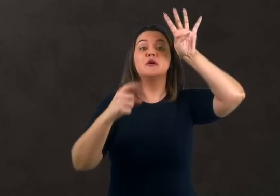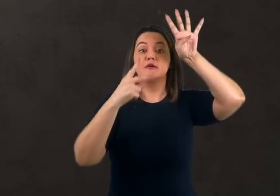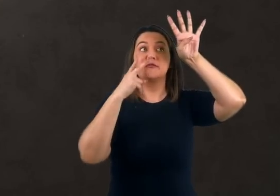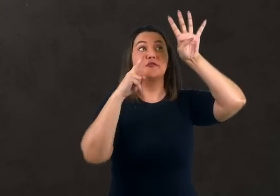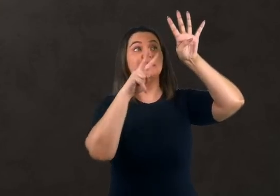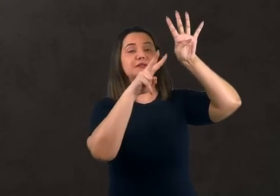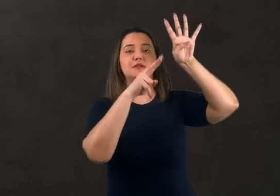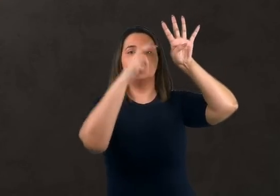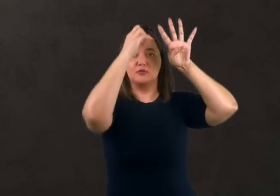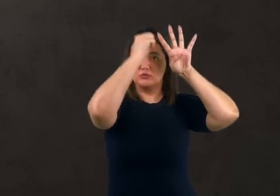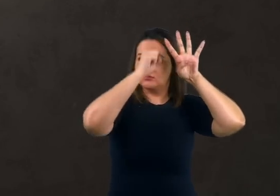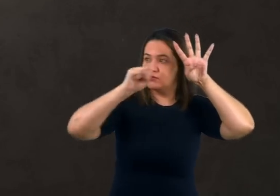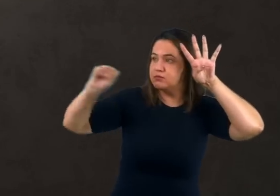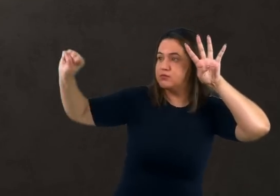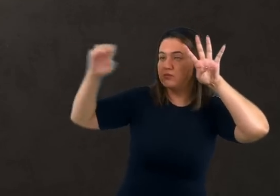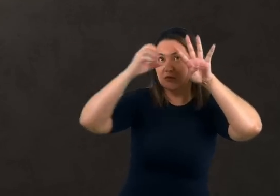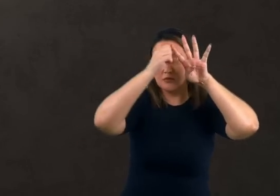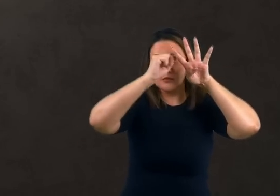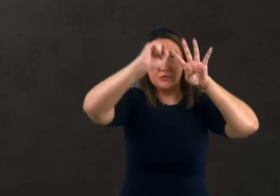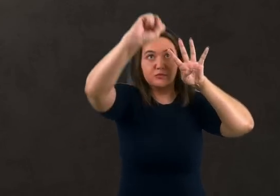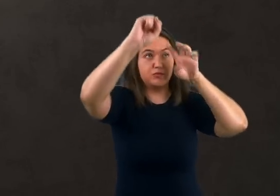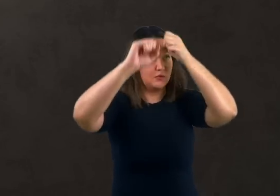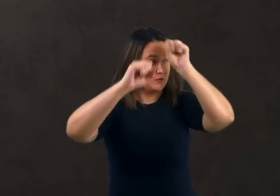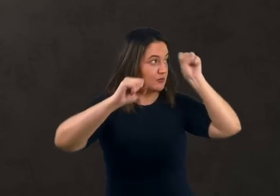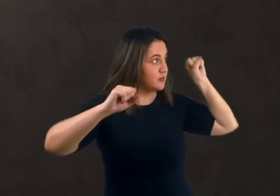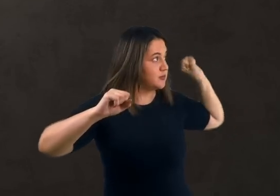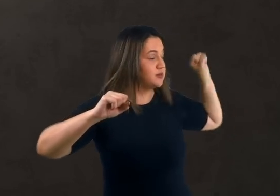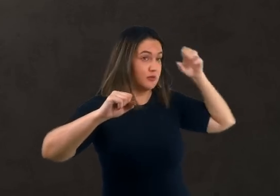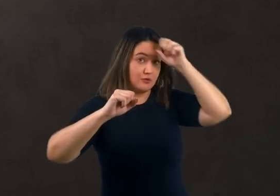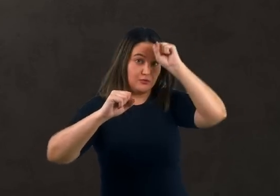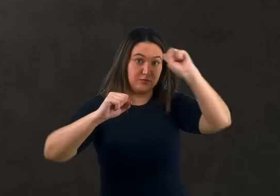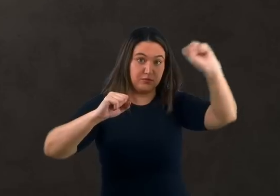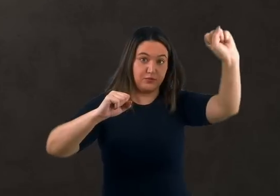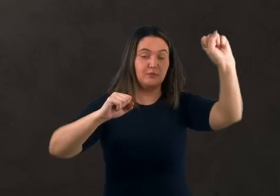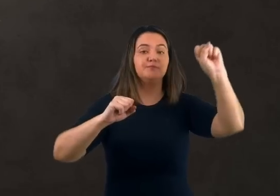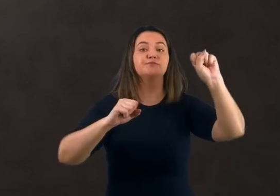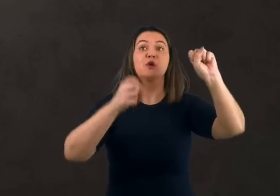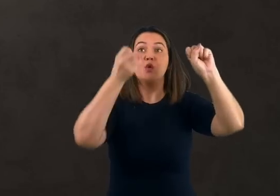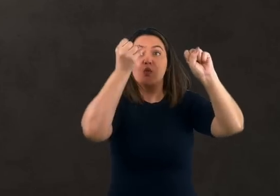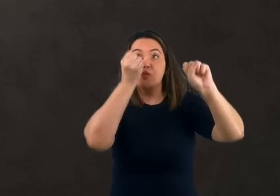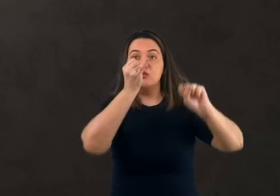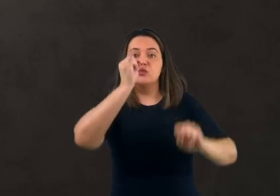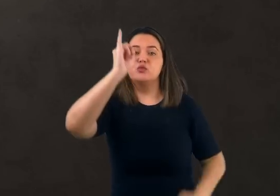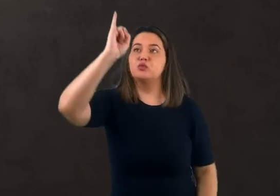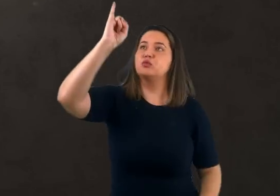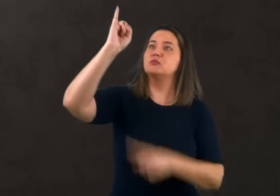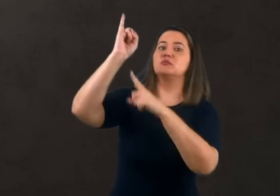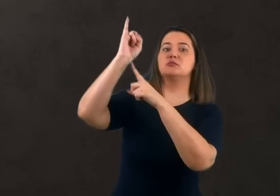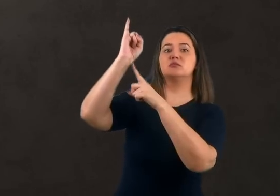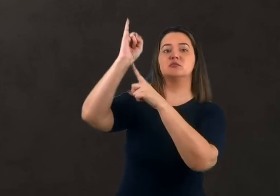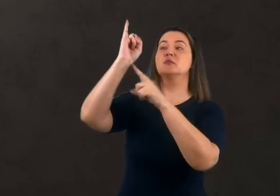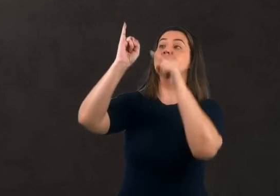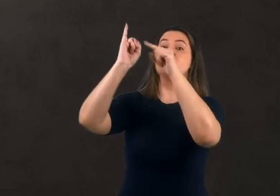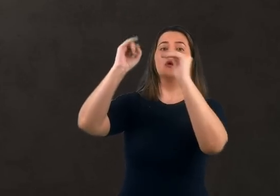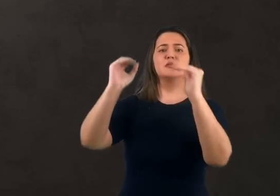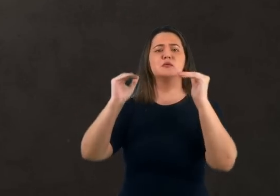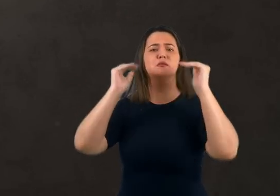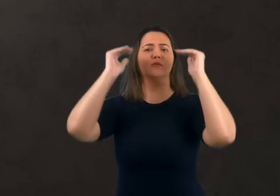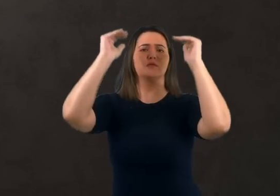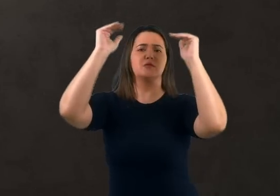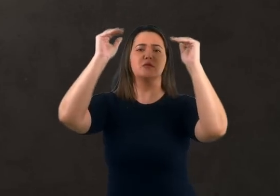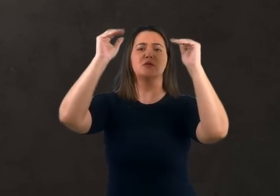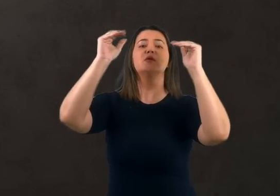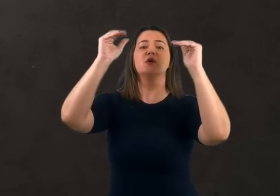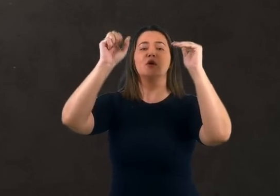visíveis, que cresceram na direção dos 4 ventos do céu. De um deles saiu um chifre pequeno, que se engrandeceu na direção do